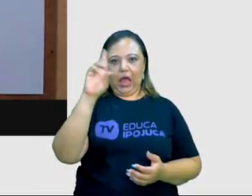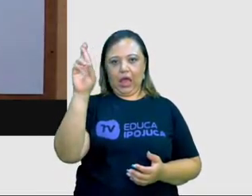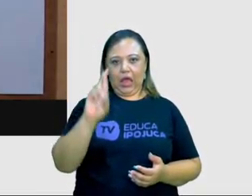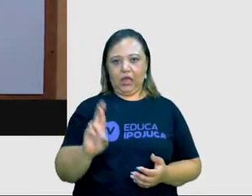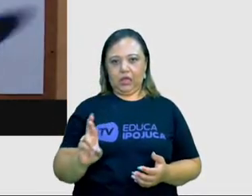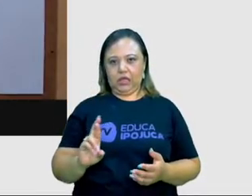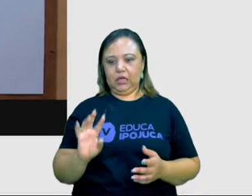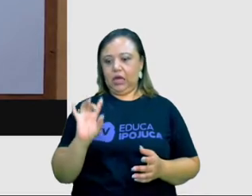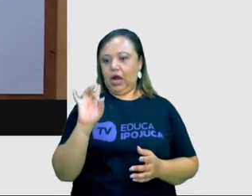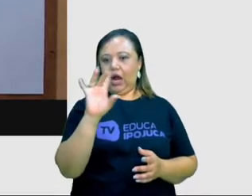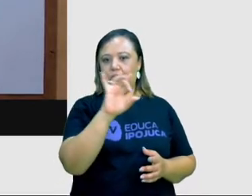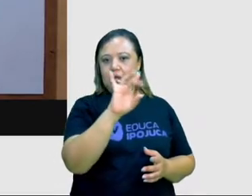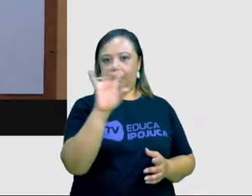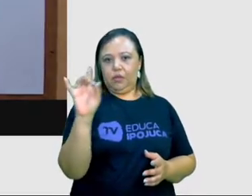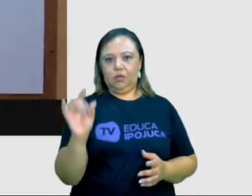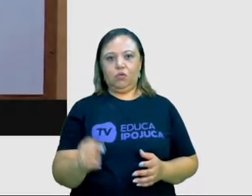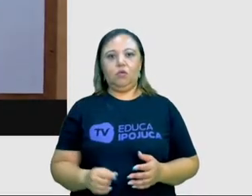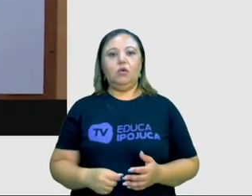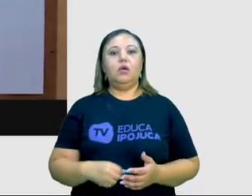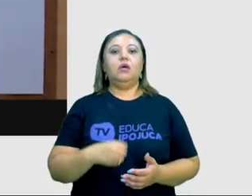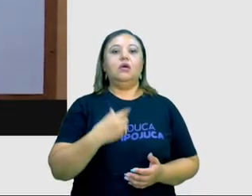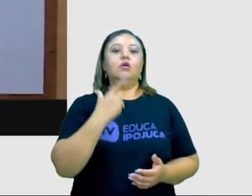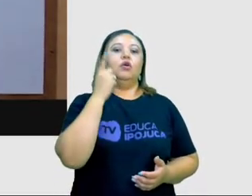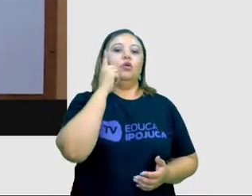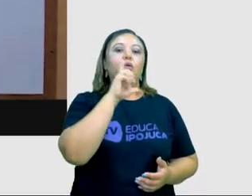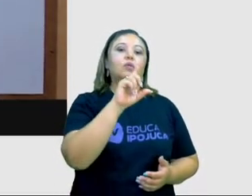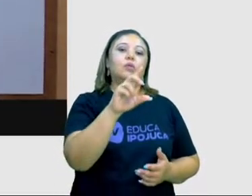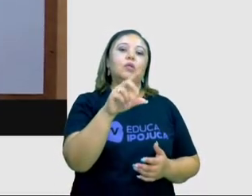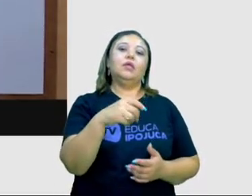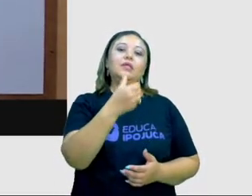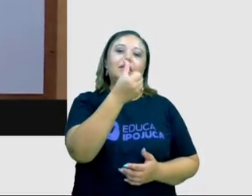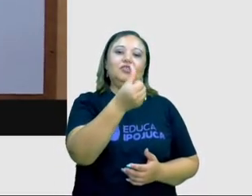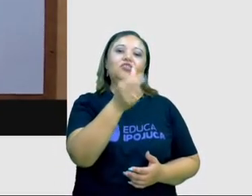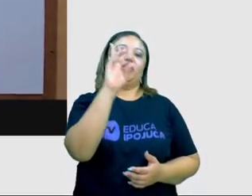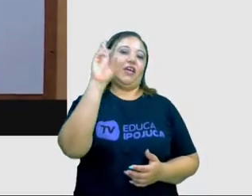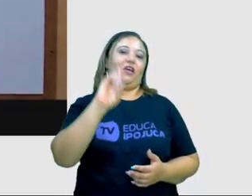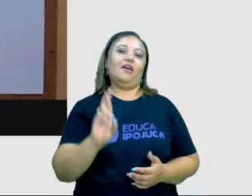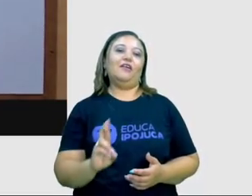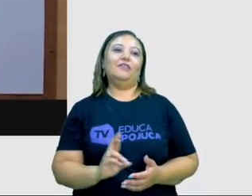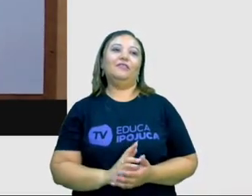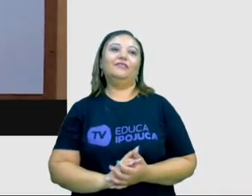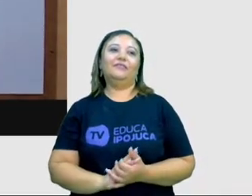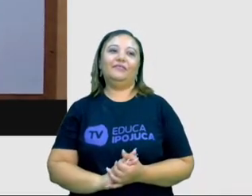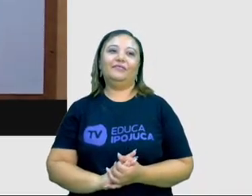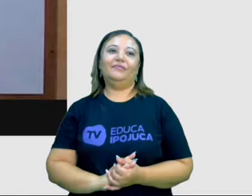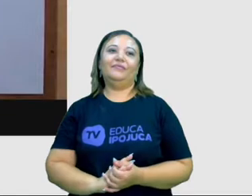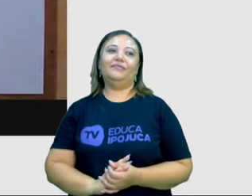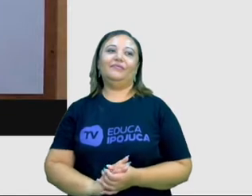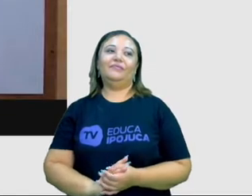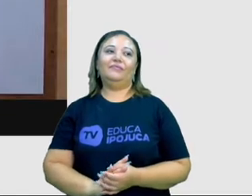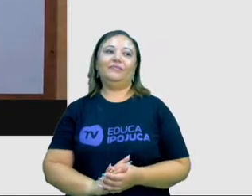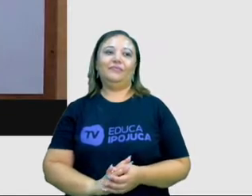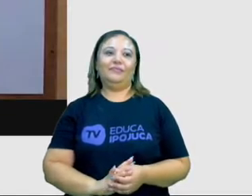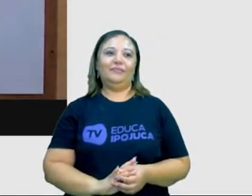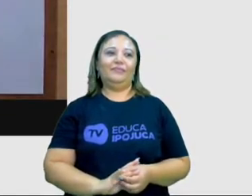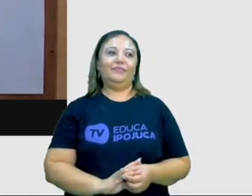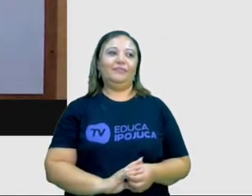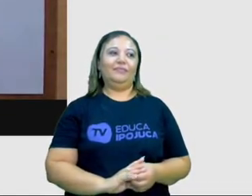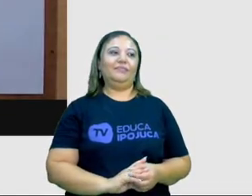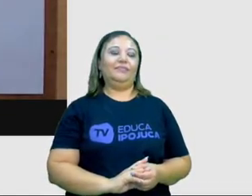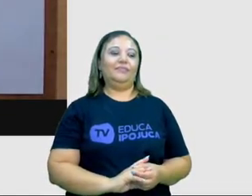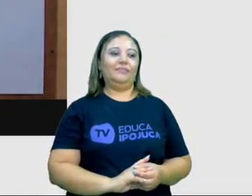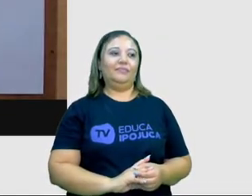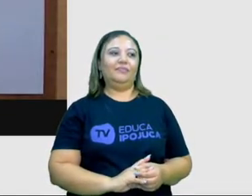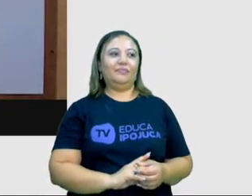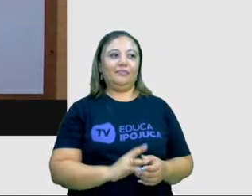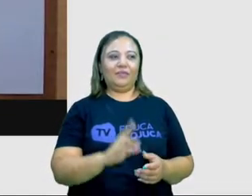recebe R$ 6. Eu espero que esse vídeo tenha te ajudado, porque ele foi feito de coração para te ajudar. Se ele ajudou,